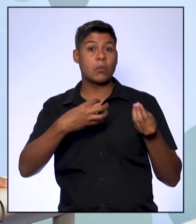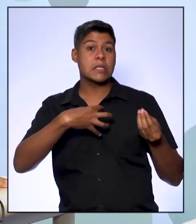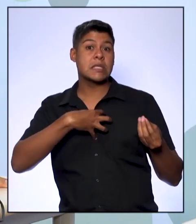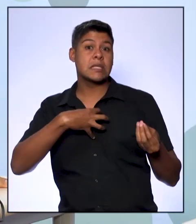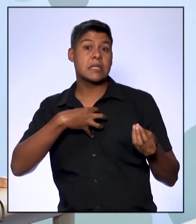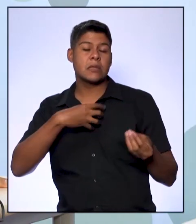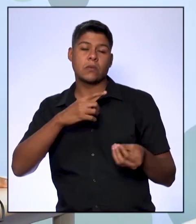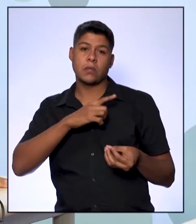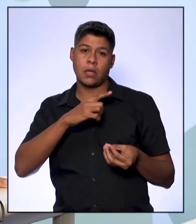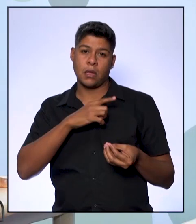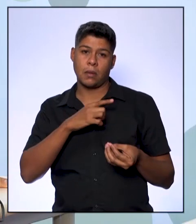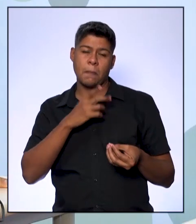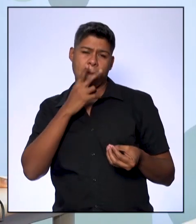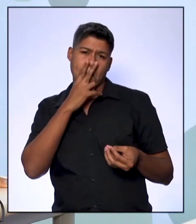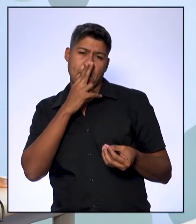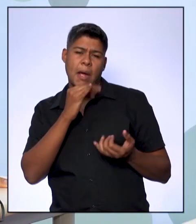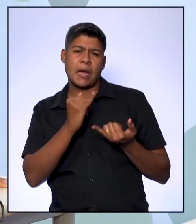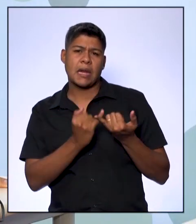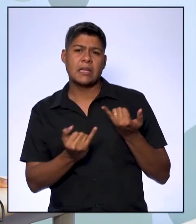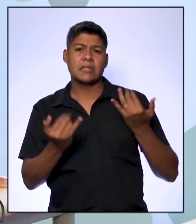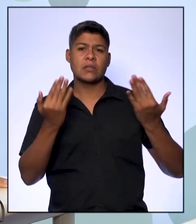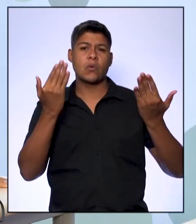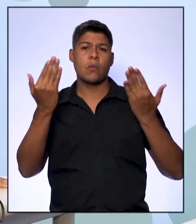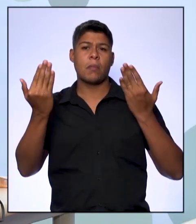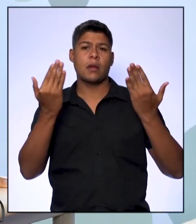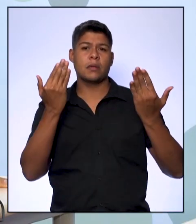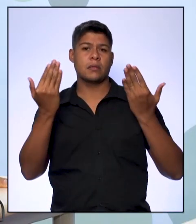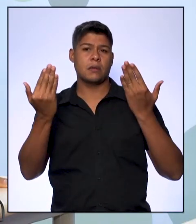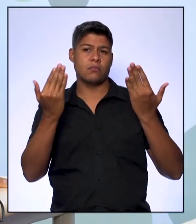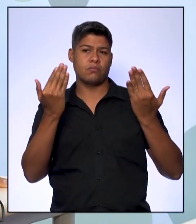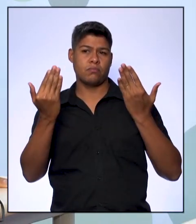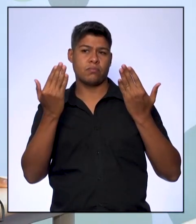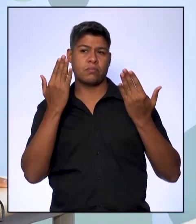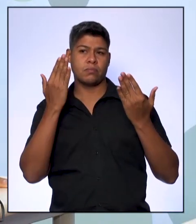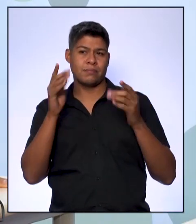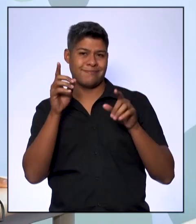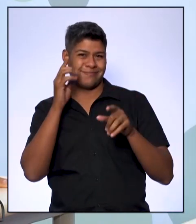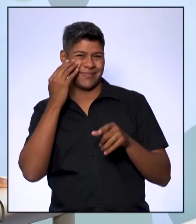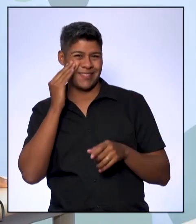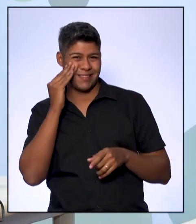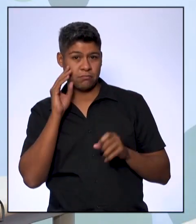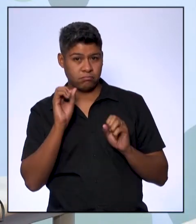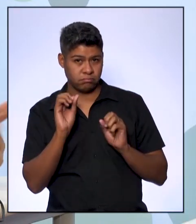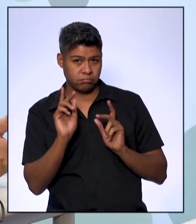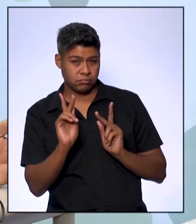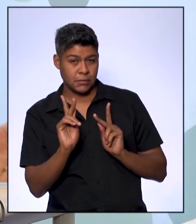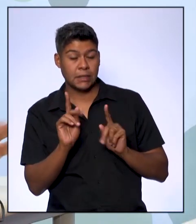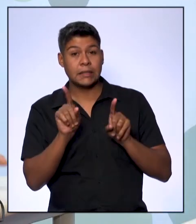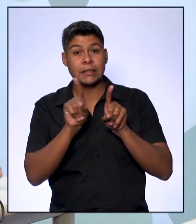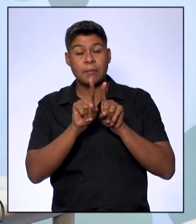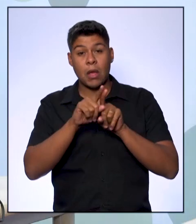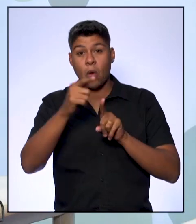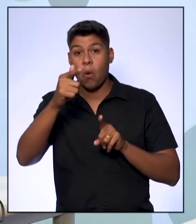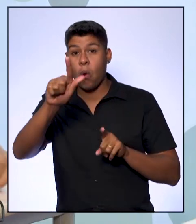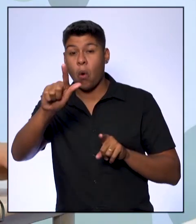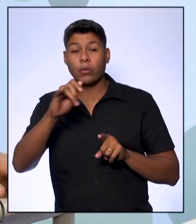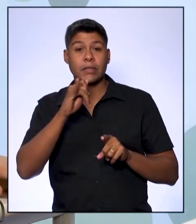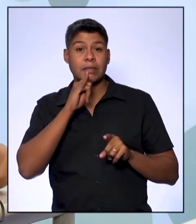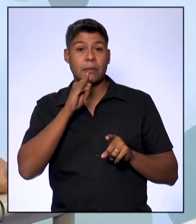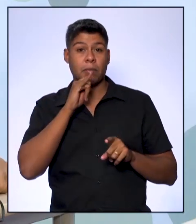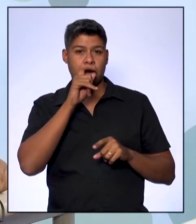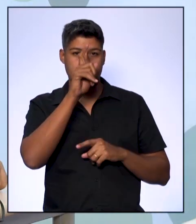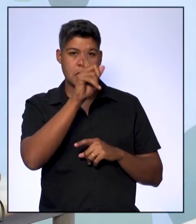por isso que a gente fala que é uma comparação subjetiva também implícita tudo bem temos outros exemplos por exemplo